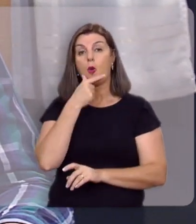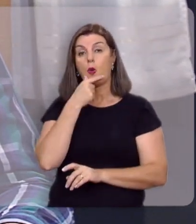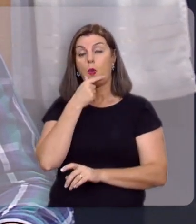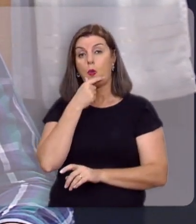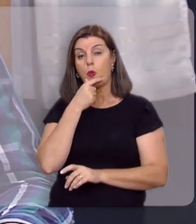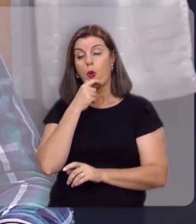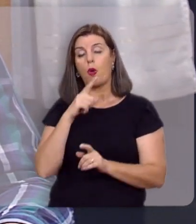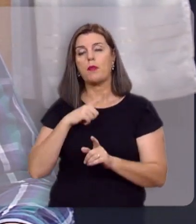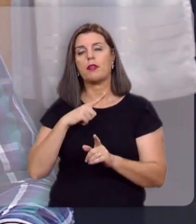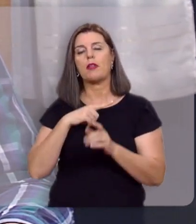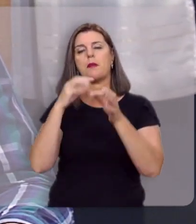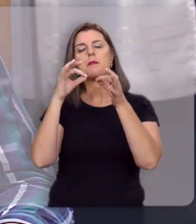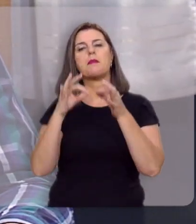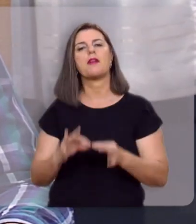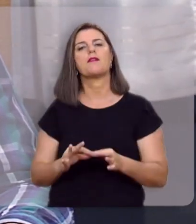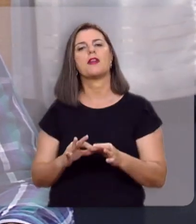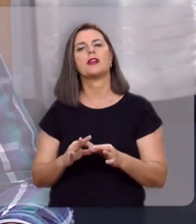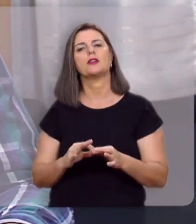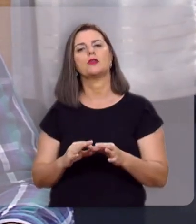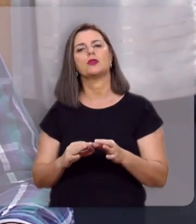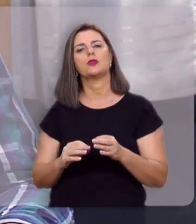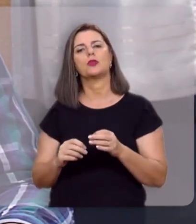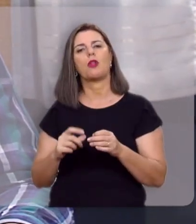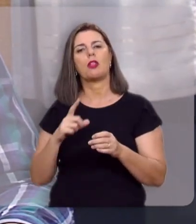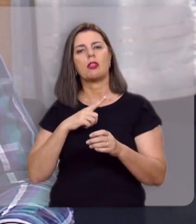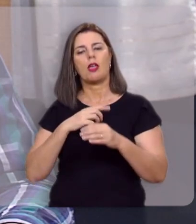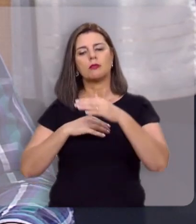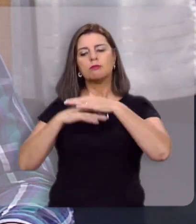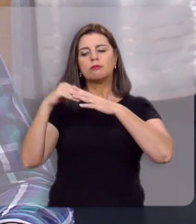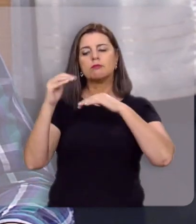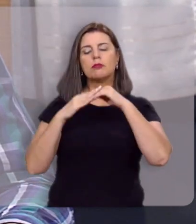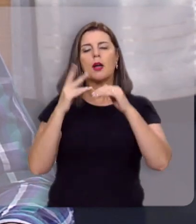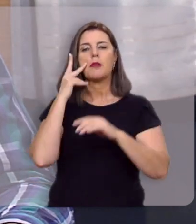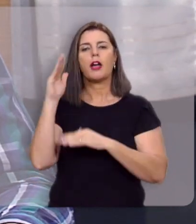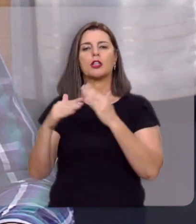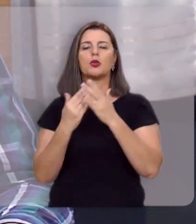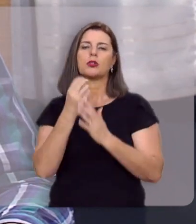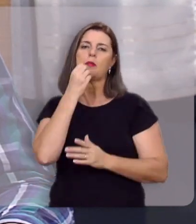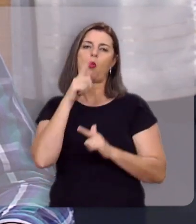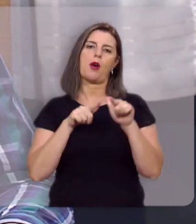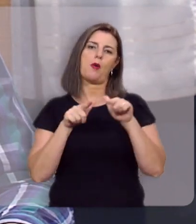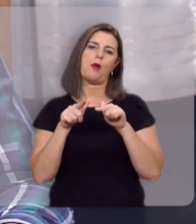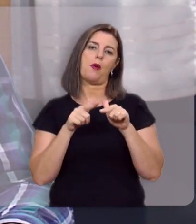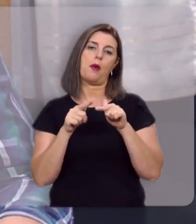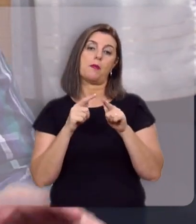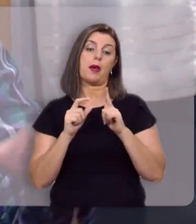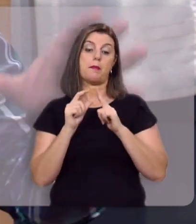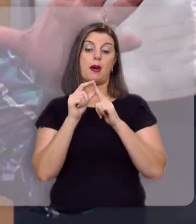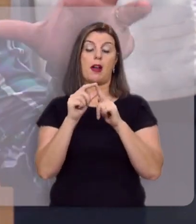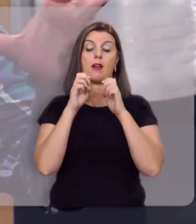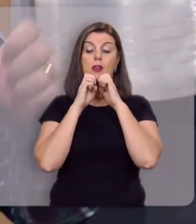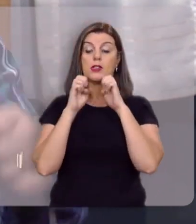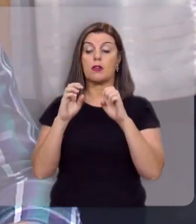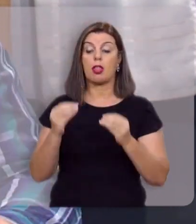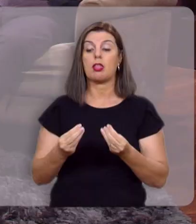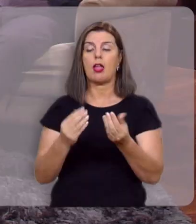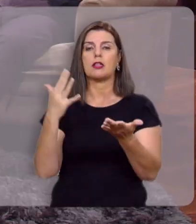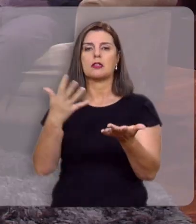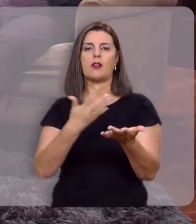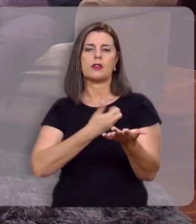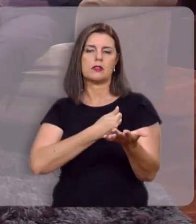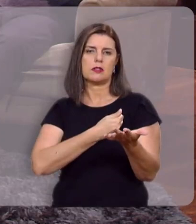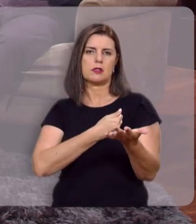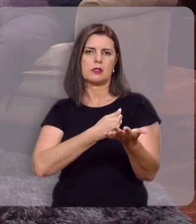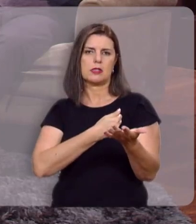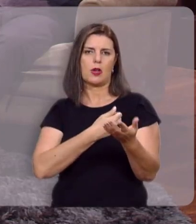de que o homem de Deus seja perfeito, perfeitamente habilitado para toda boa obra. A palavra do Evangelho traz para